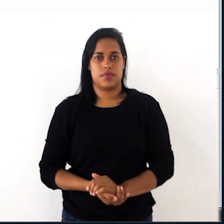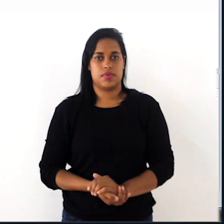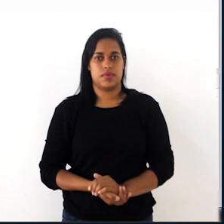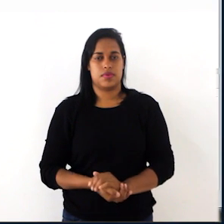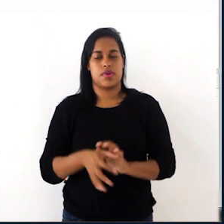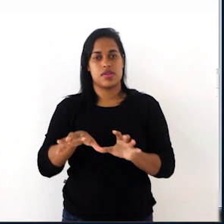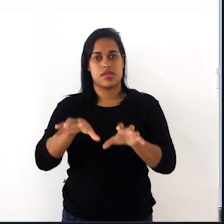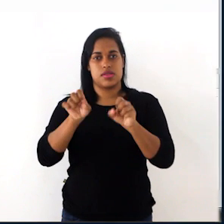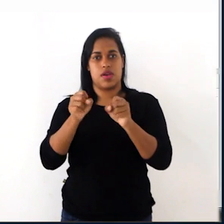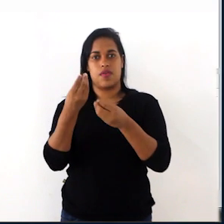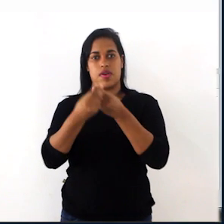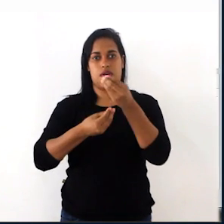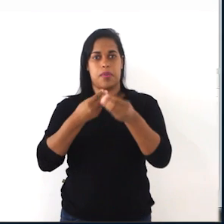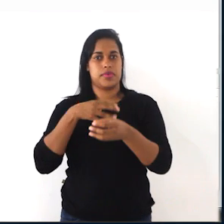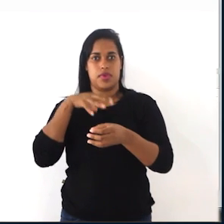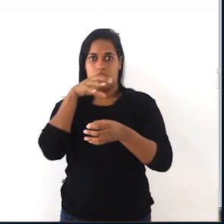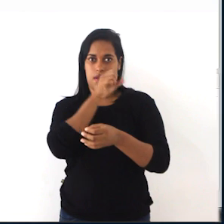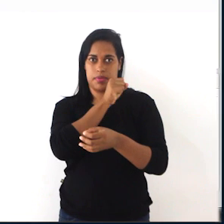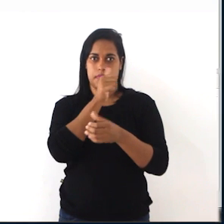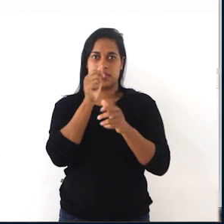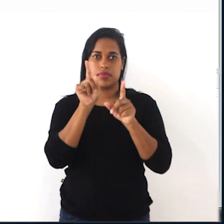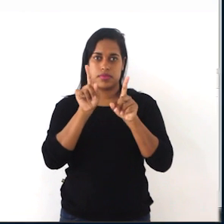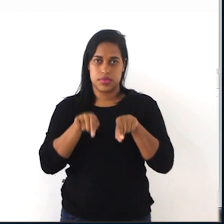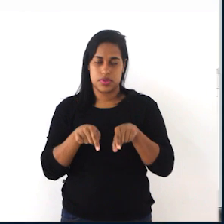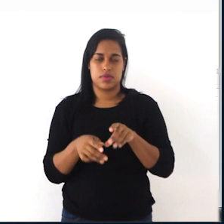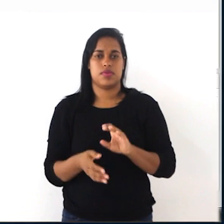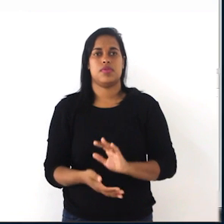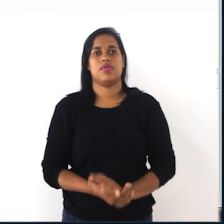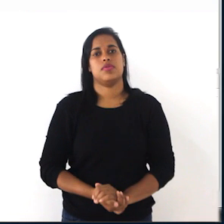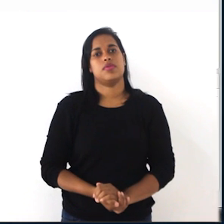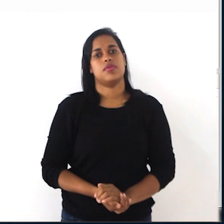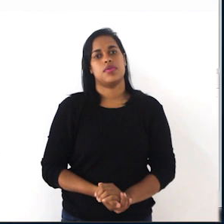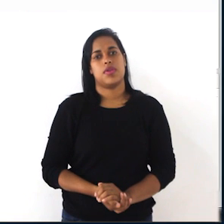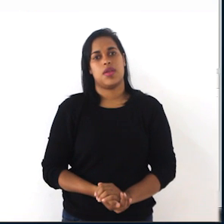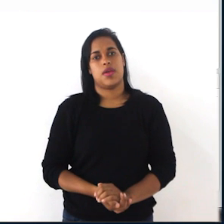Arquivo salvar com para ser mais rápido.